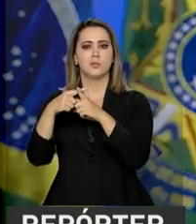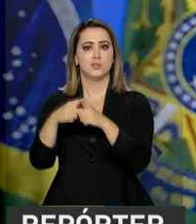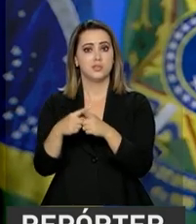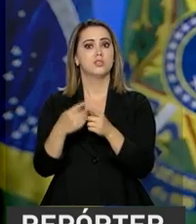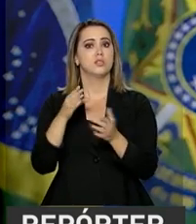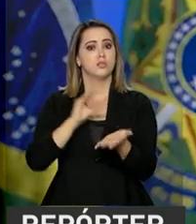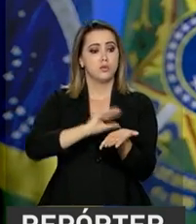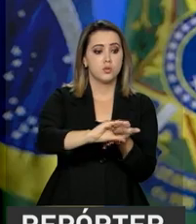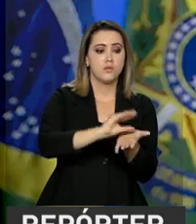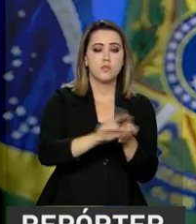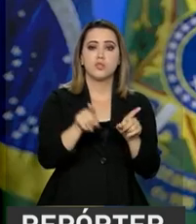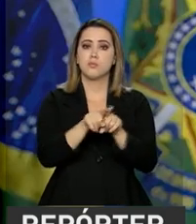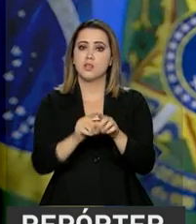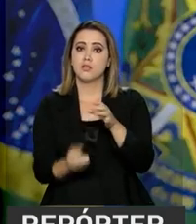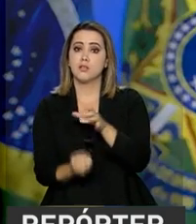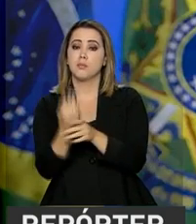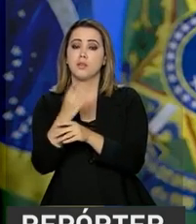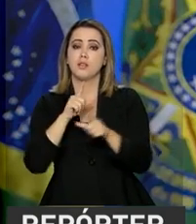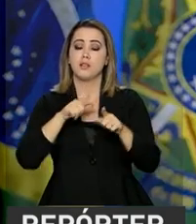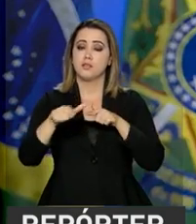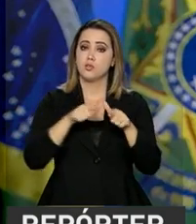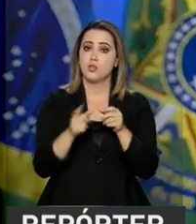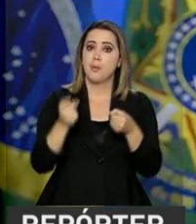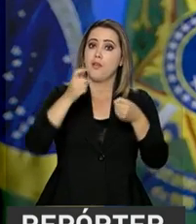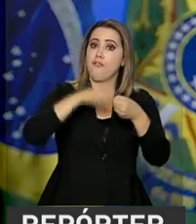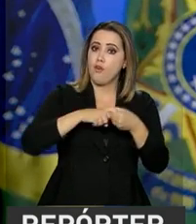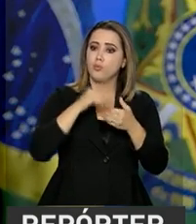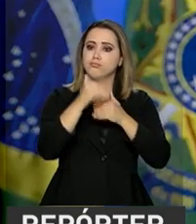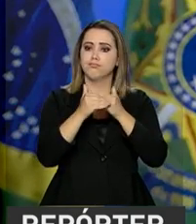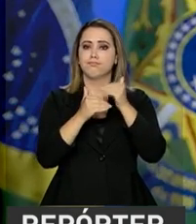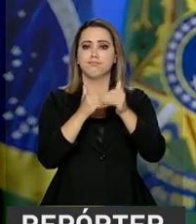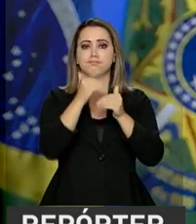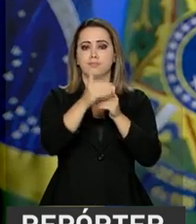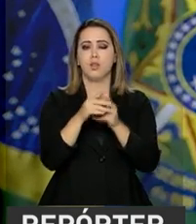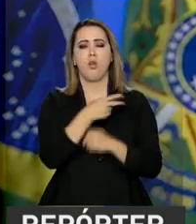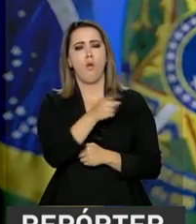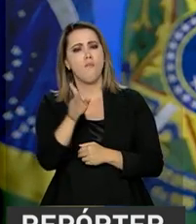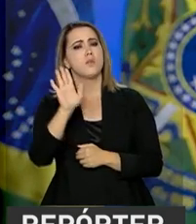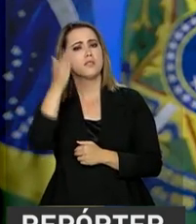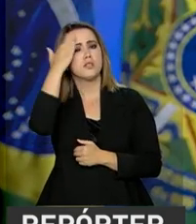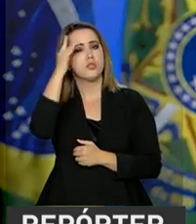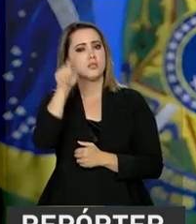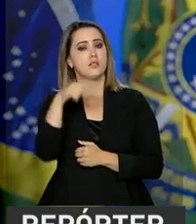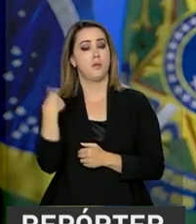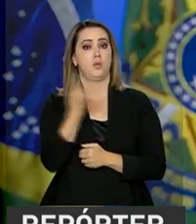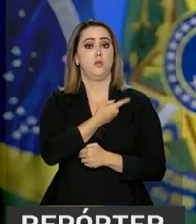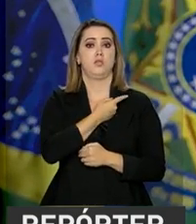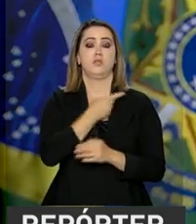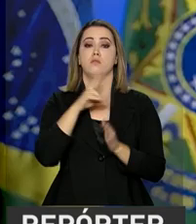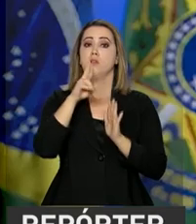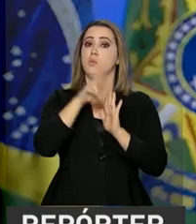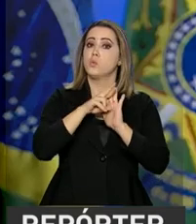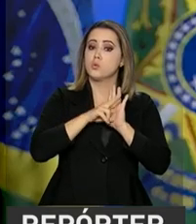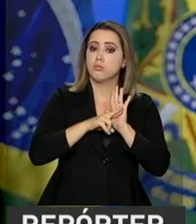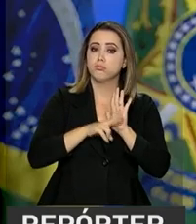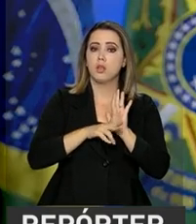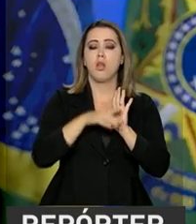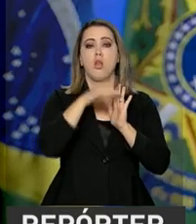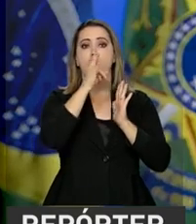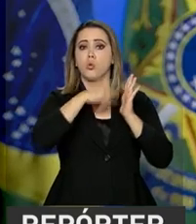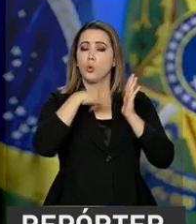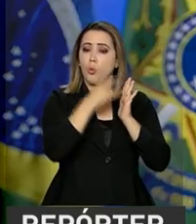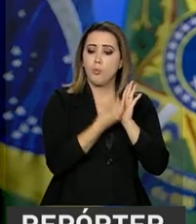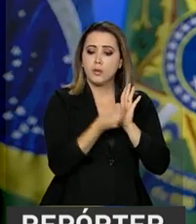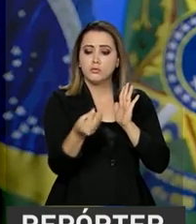empregos estão voltando também você sabe vamos regularizar a questão fundiária